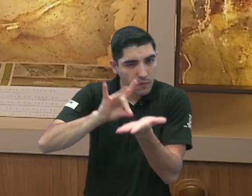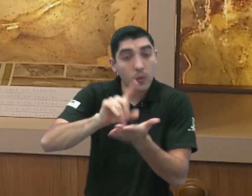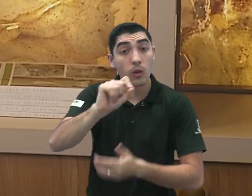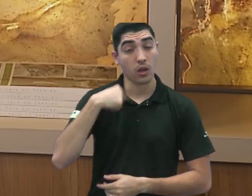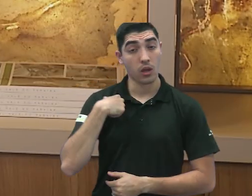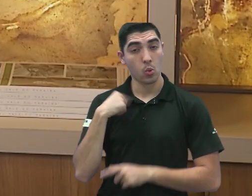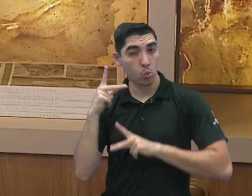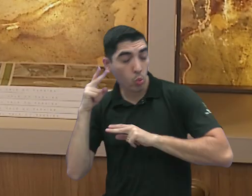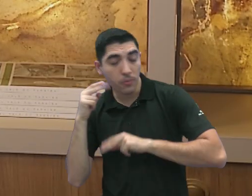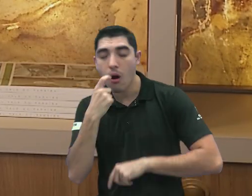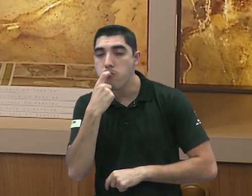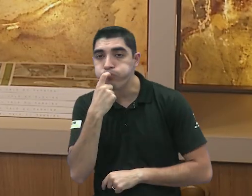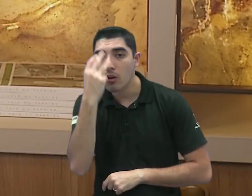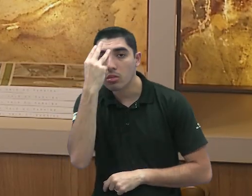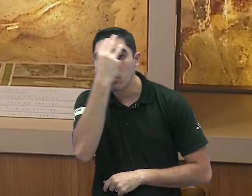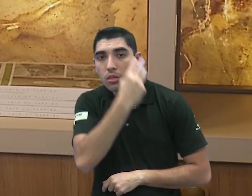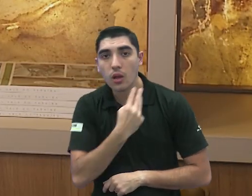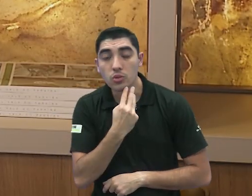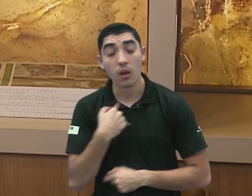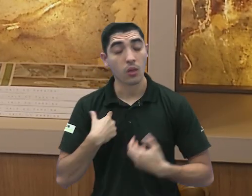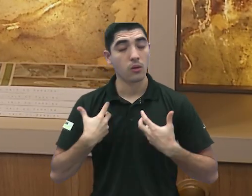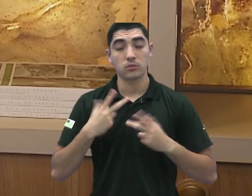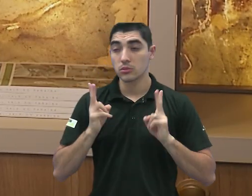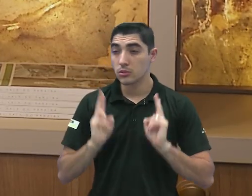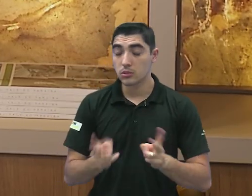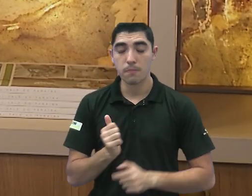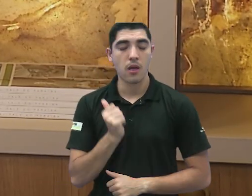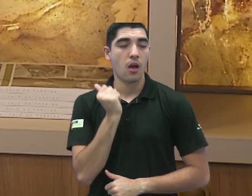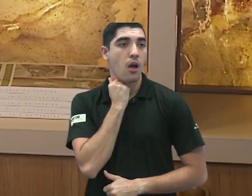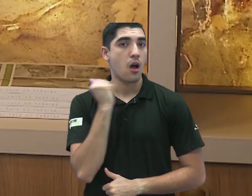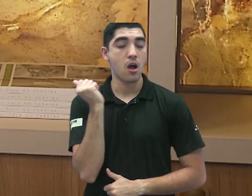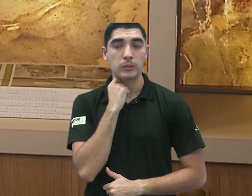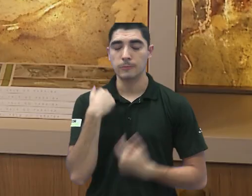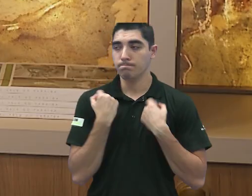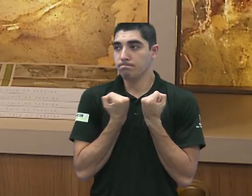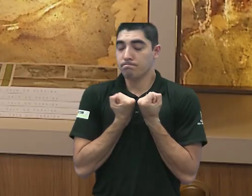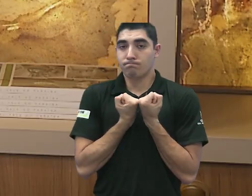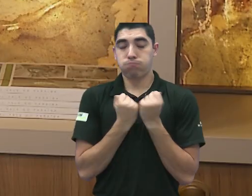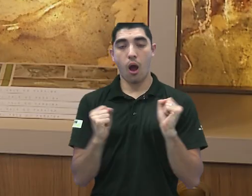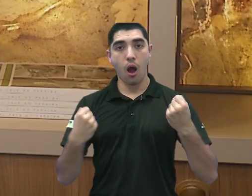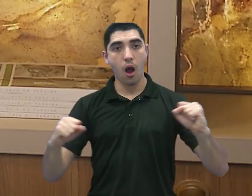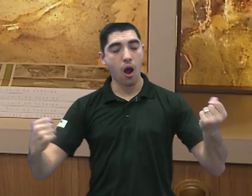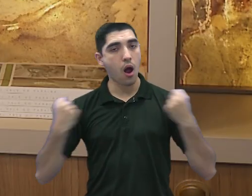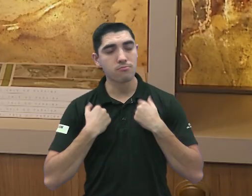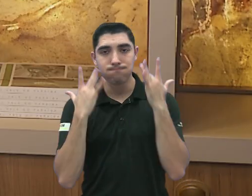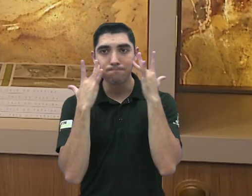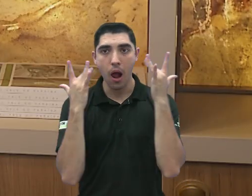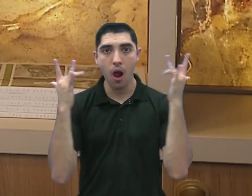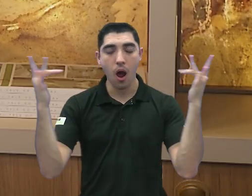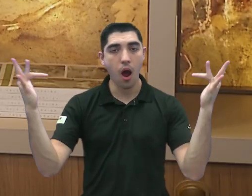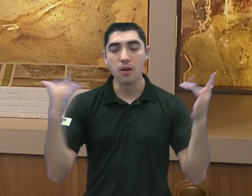eu estava dormindo 3 horas por noite. Eu estava extremamente irritada e estressada, assim, sem paciência nenhuma,